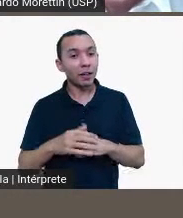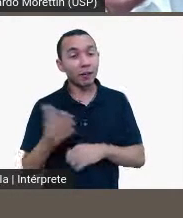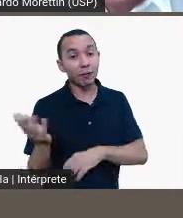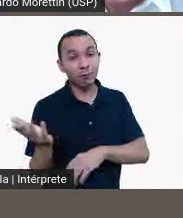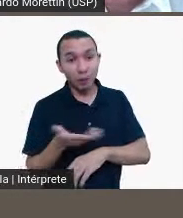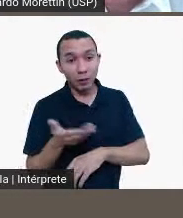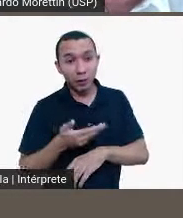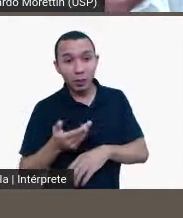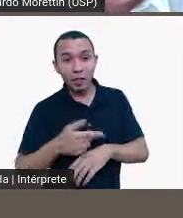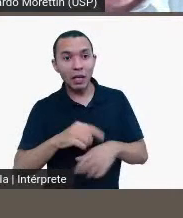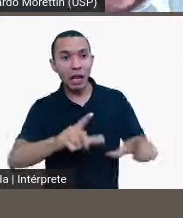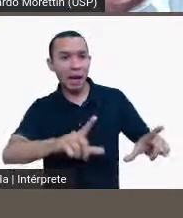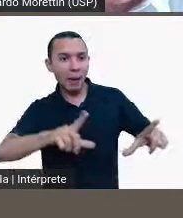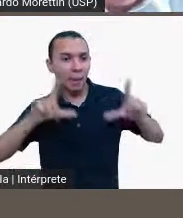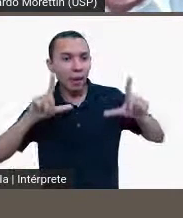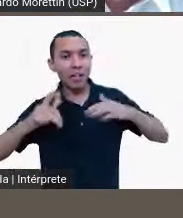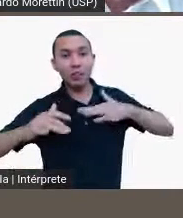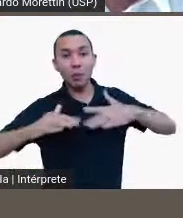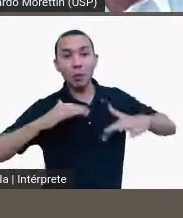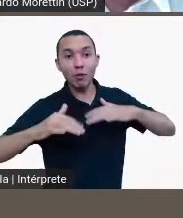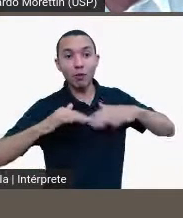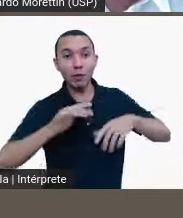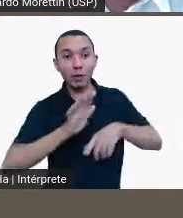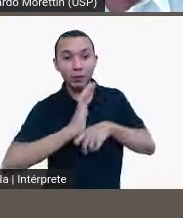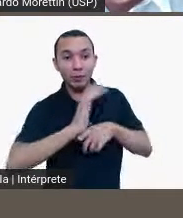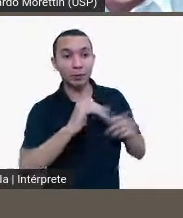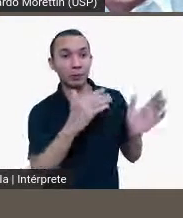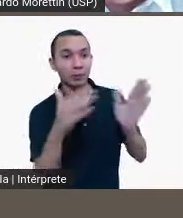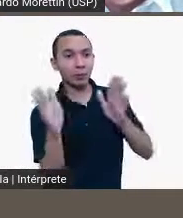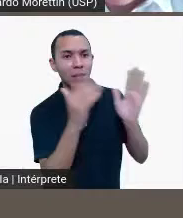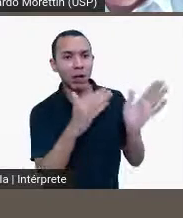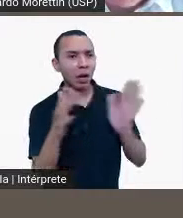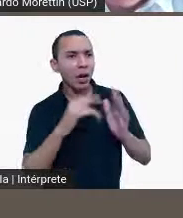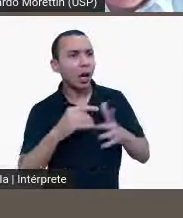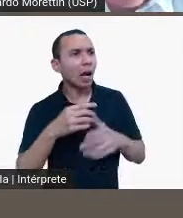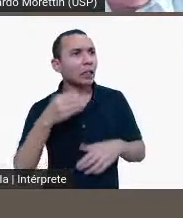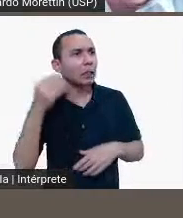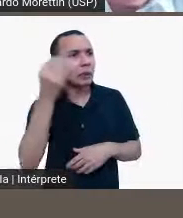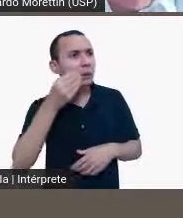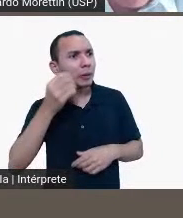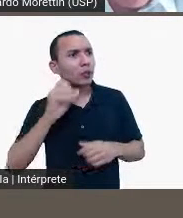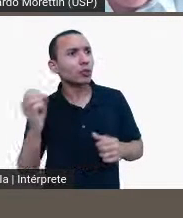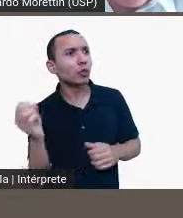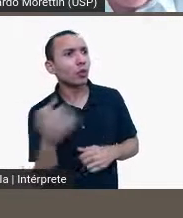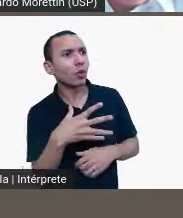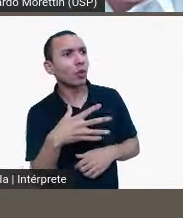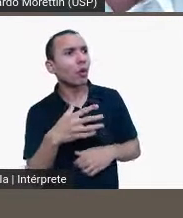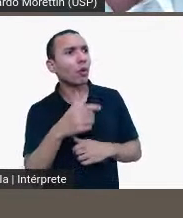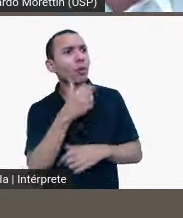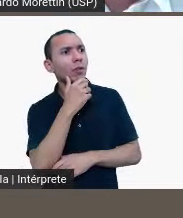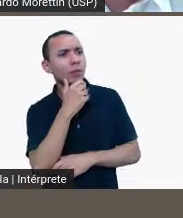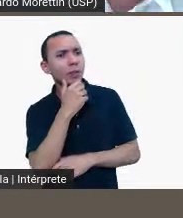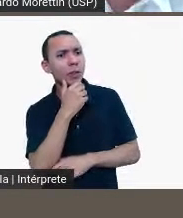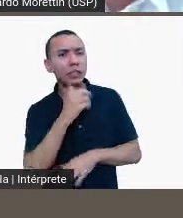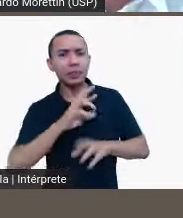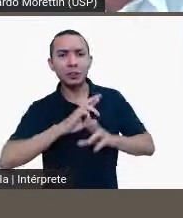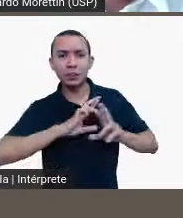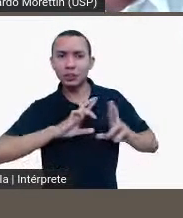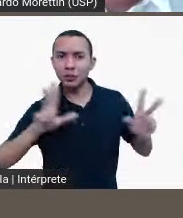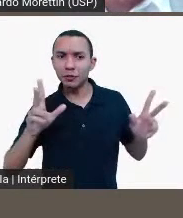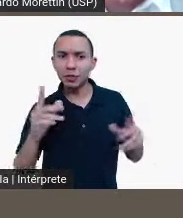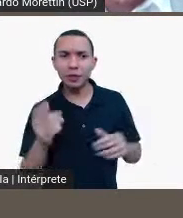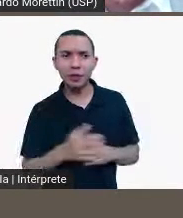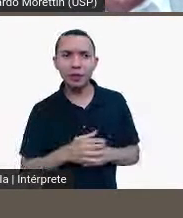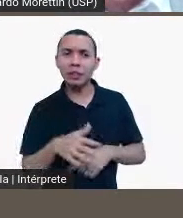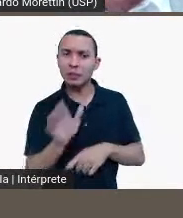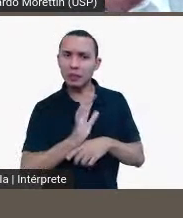próprios às imagens em movimento proporcionam uma nova experiência de espaço e tempo. O cinema é visto como